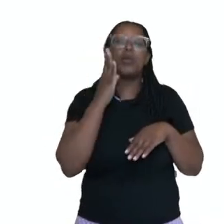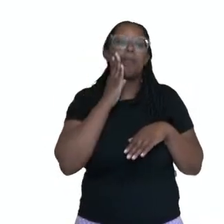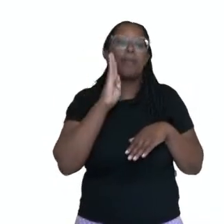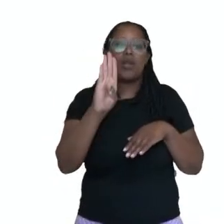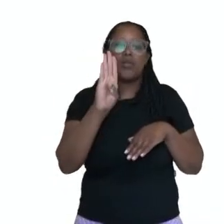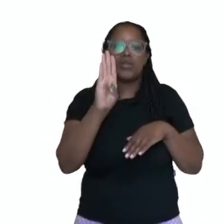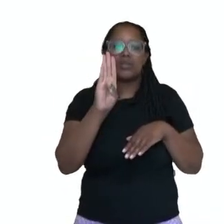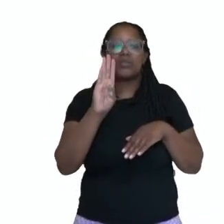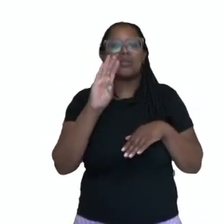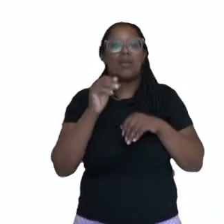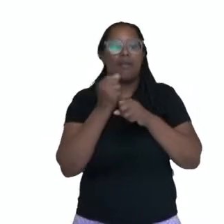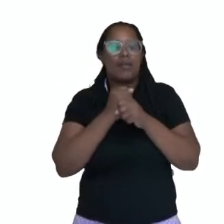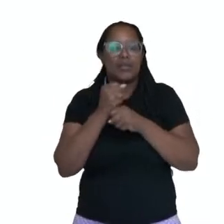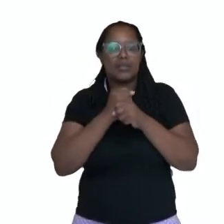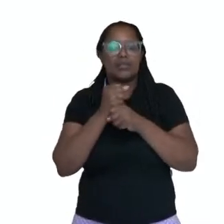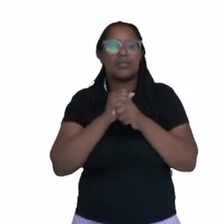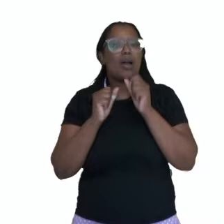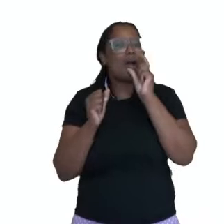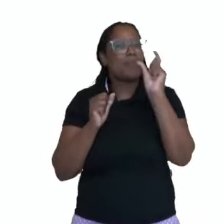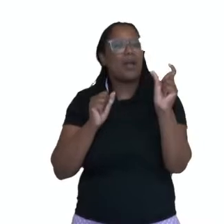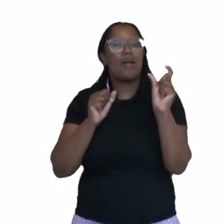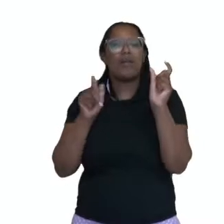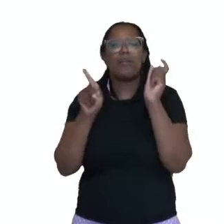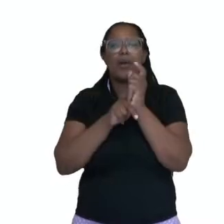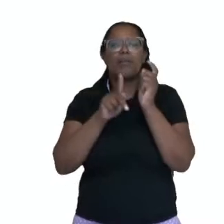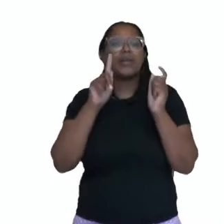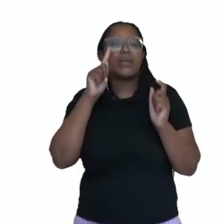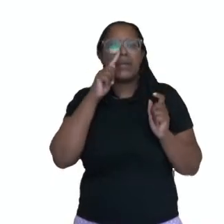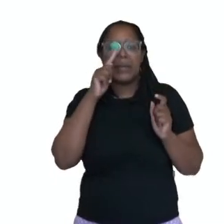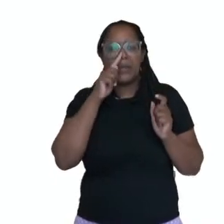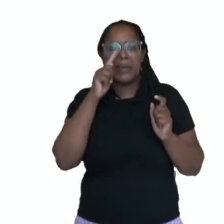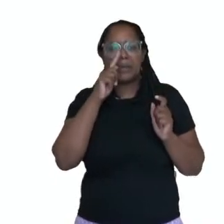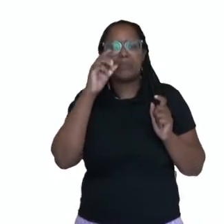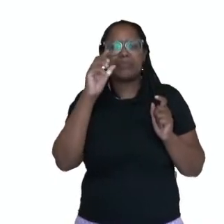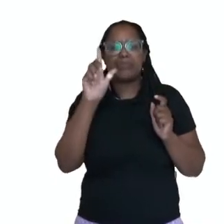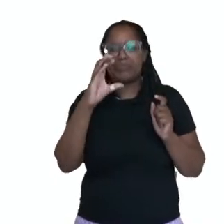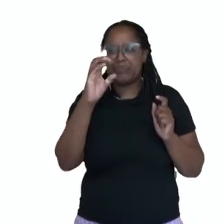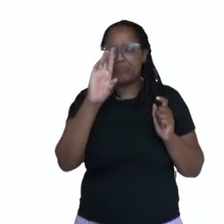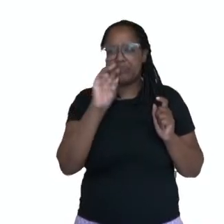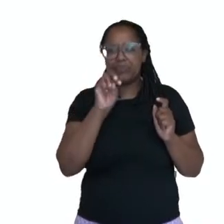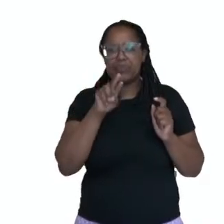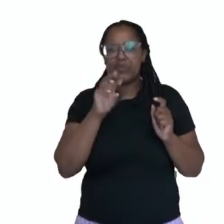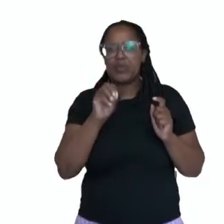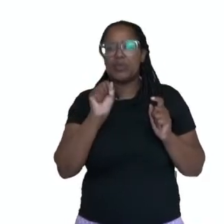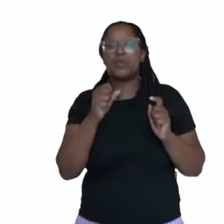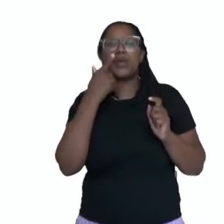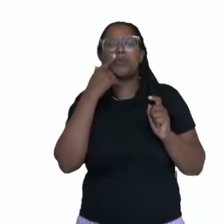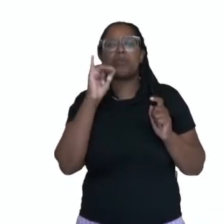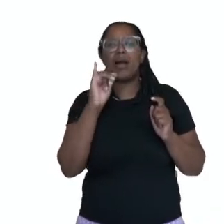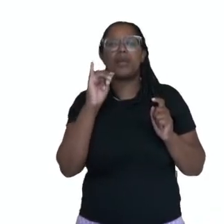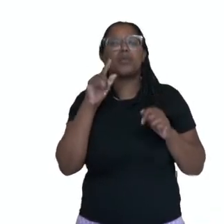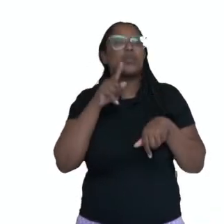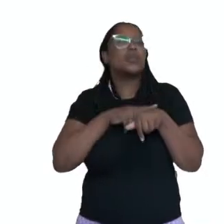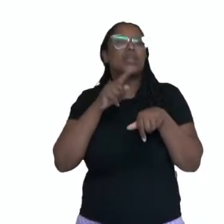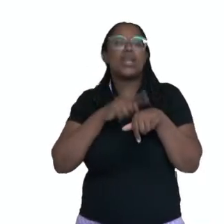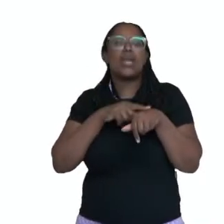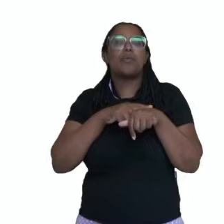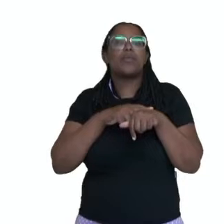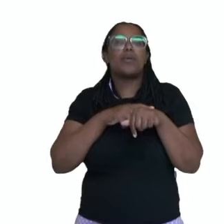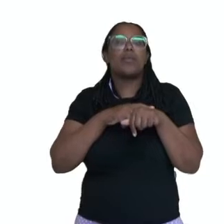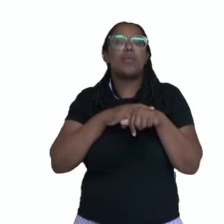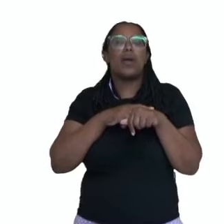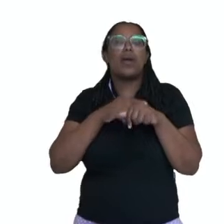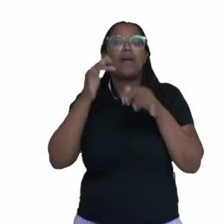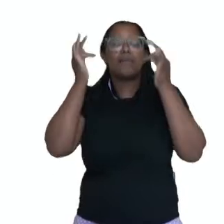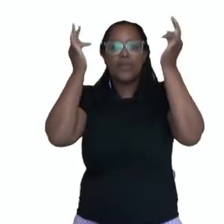A palavra cronológico vem do grego Cronos, que era o titã considerado o pai do tempo na mitologia grega. E